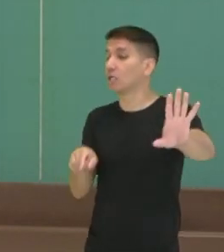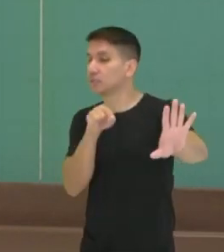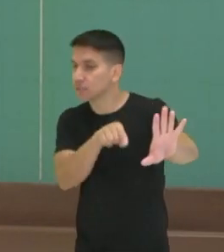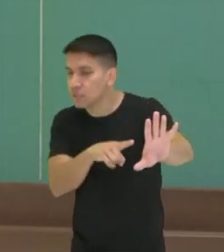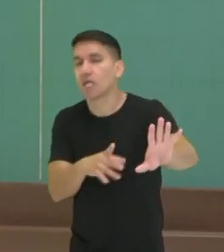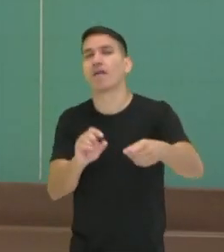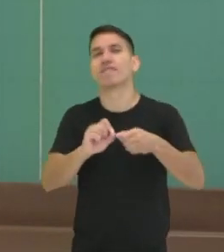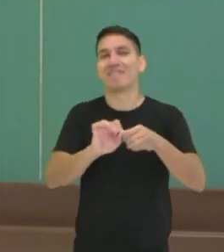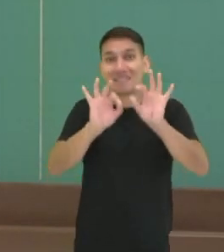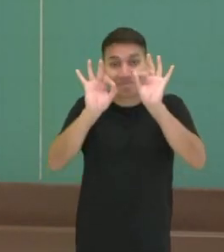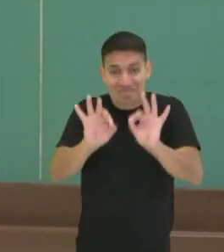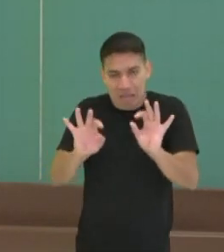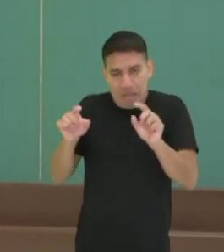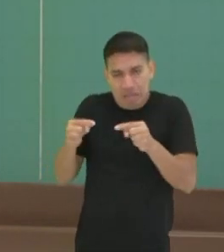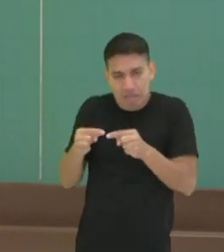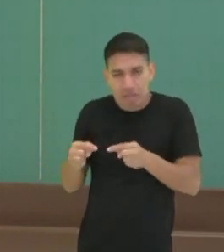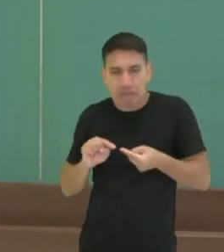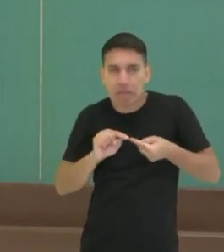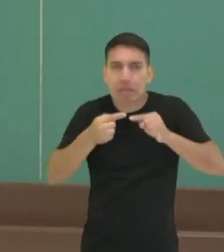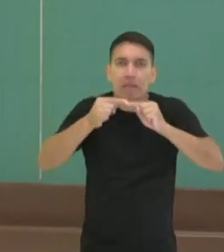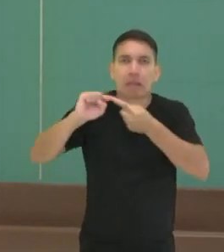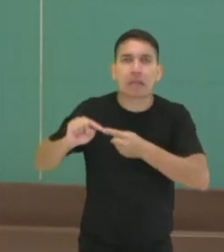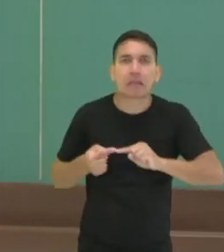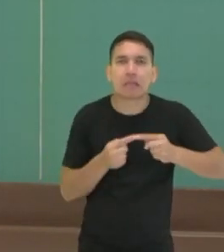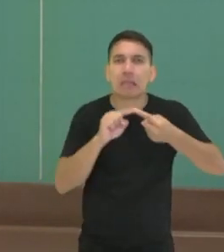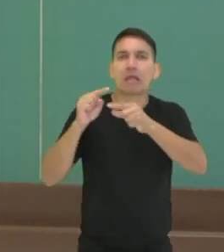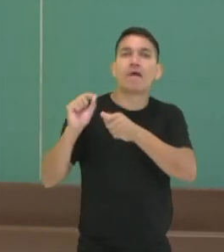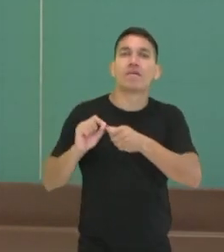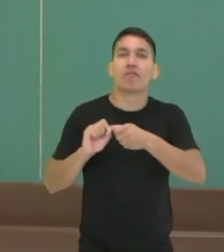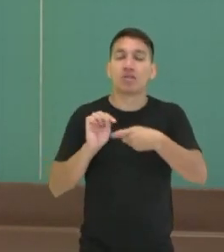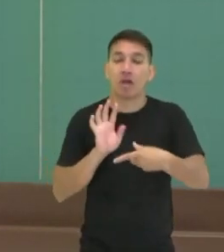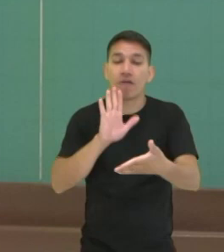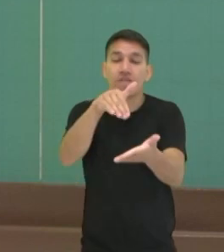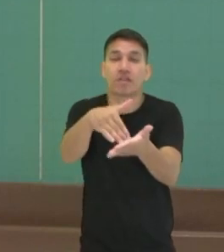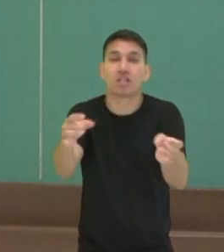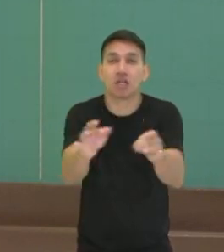com exatidão, mostrar aquele produto final que